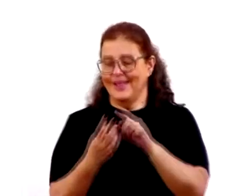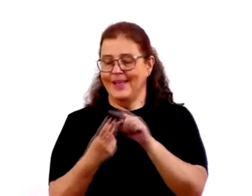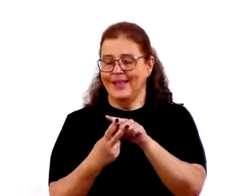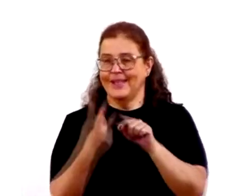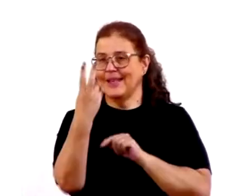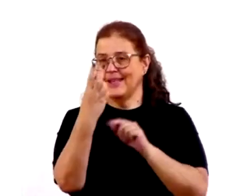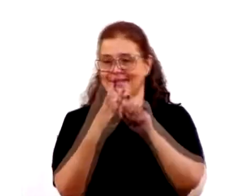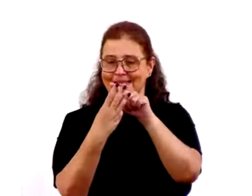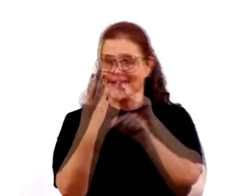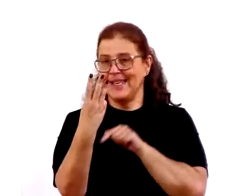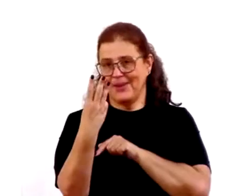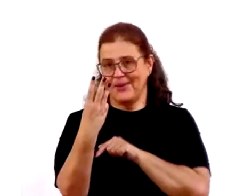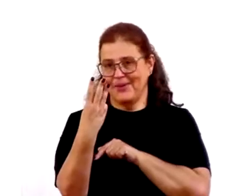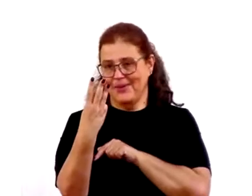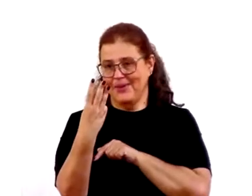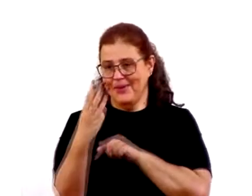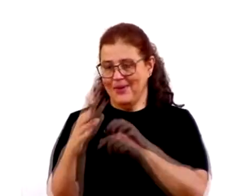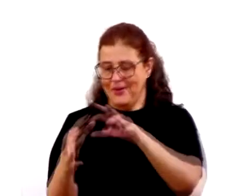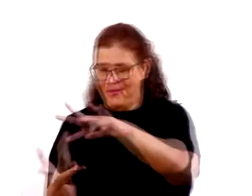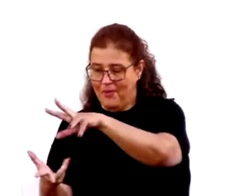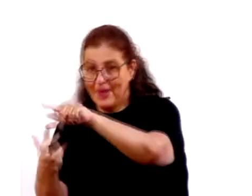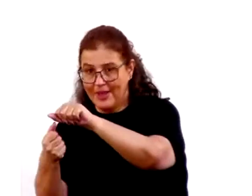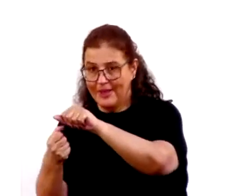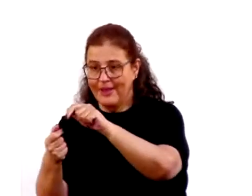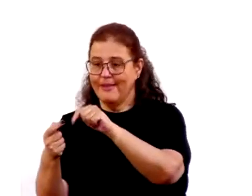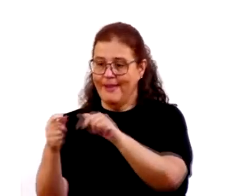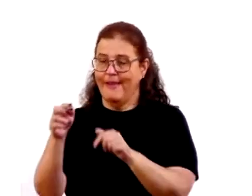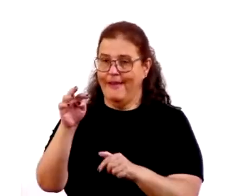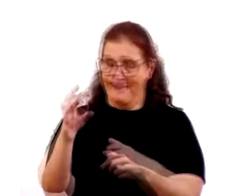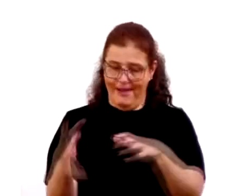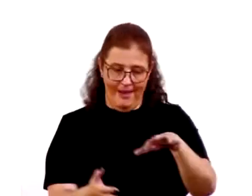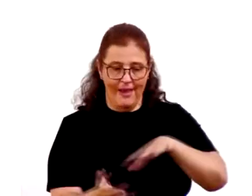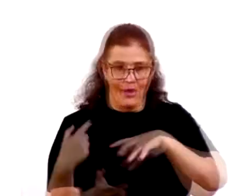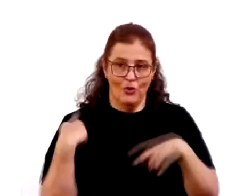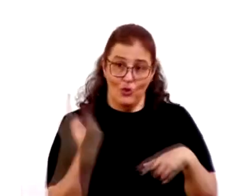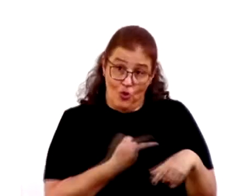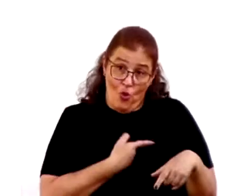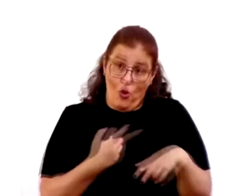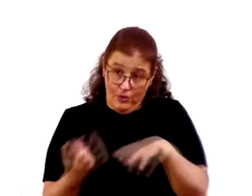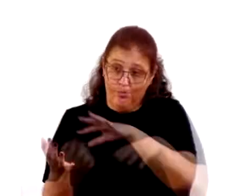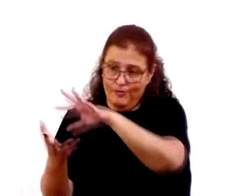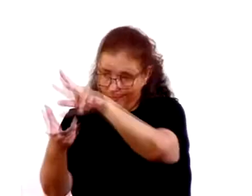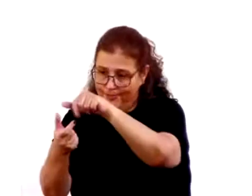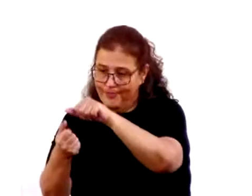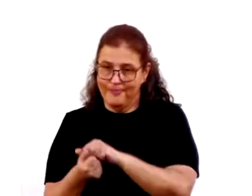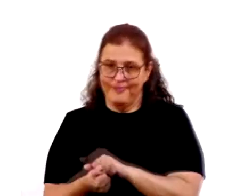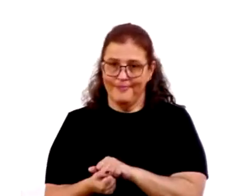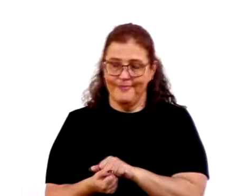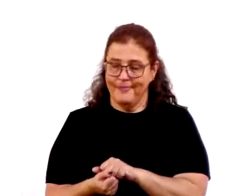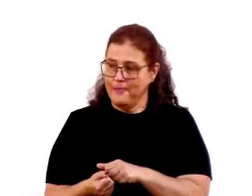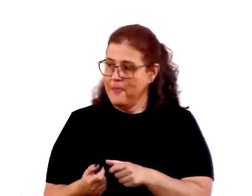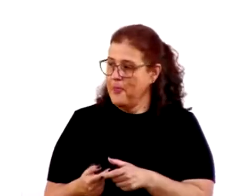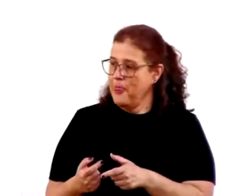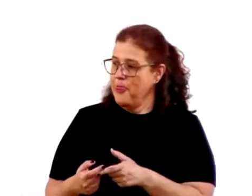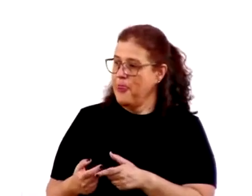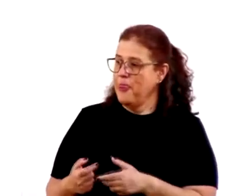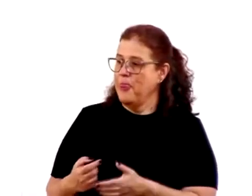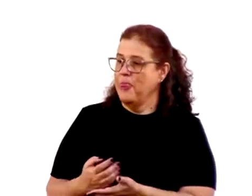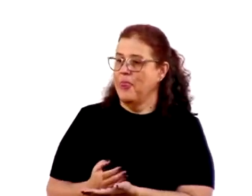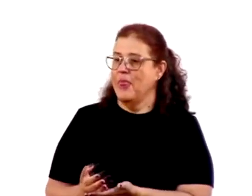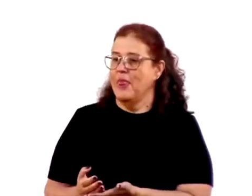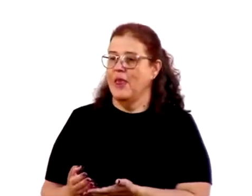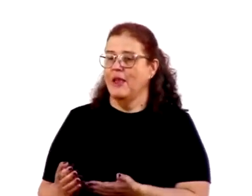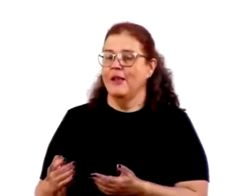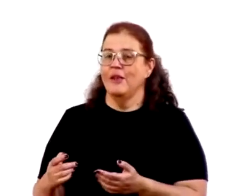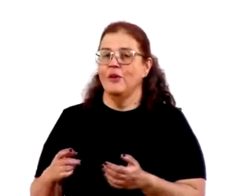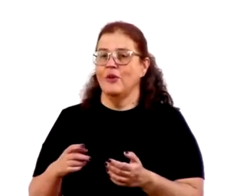coroa que cobrisse toda a página, desde o Sol até o